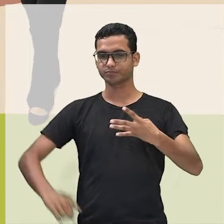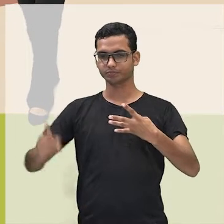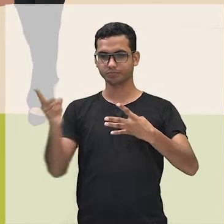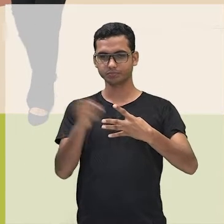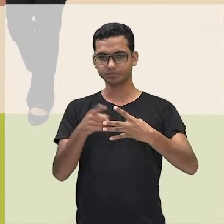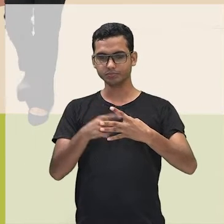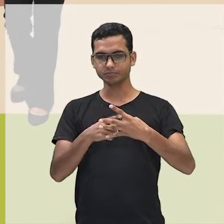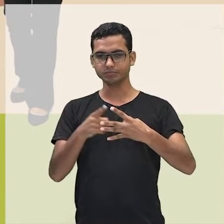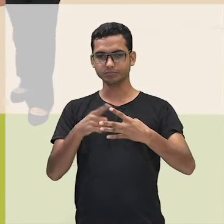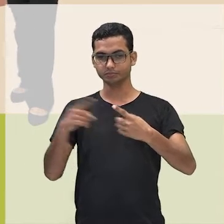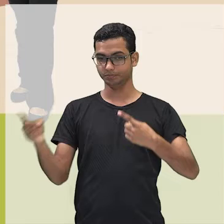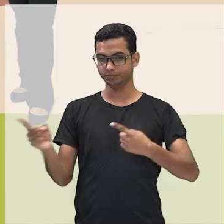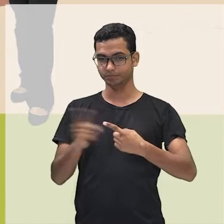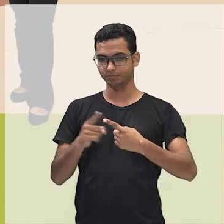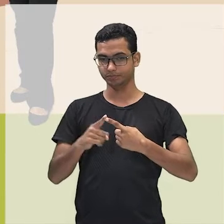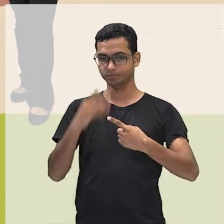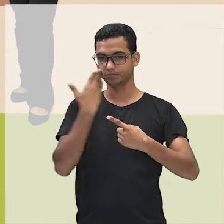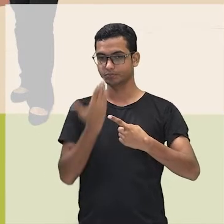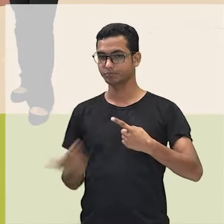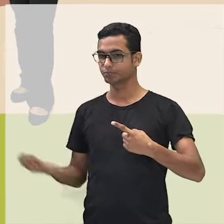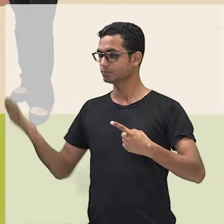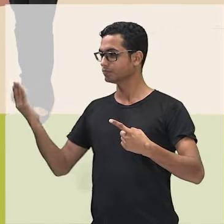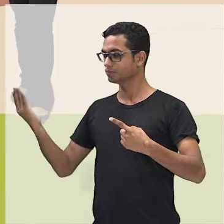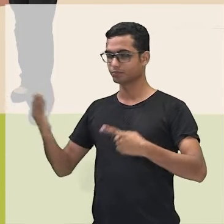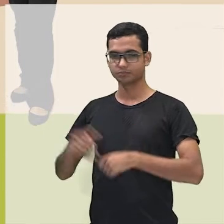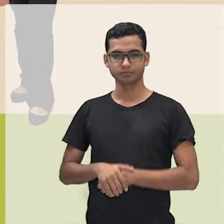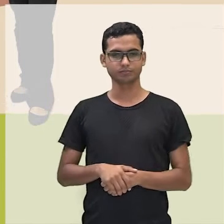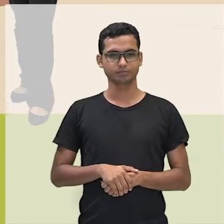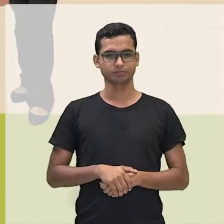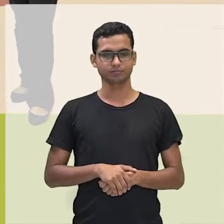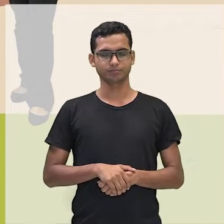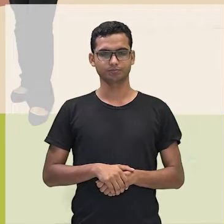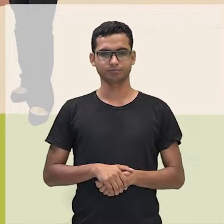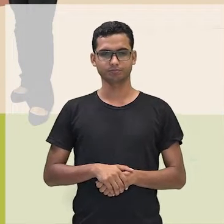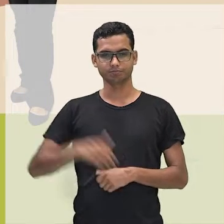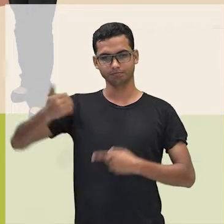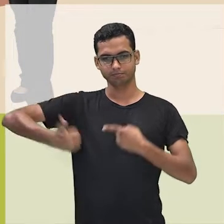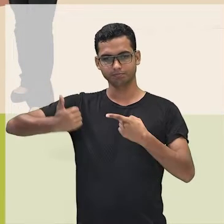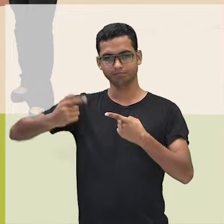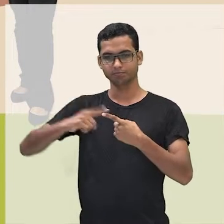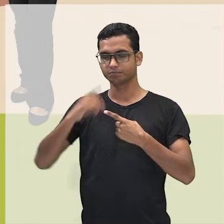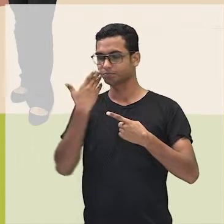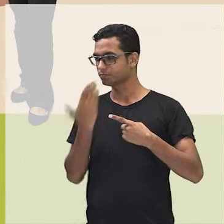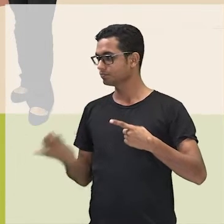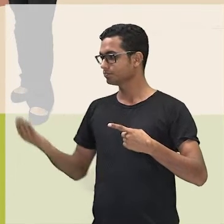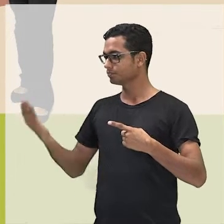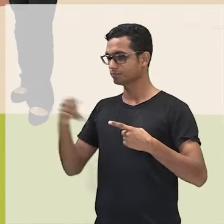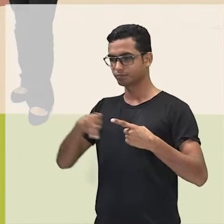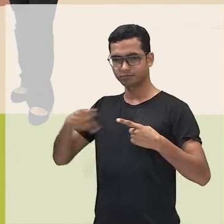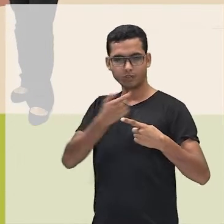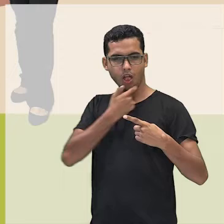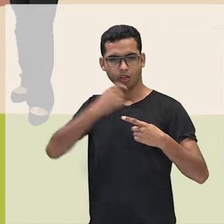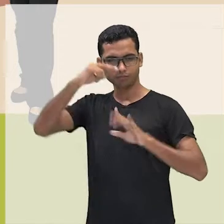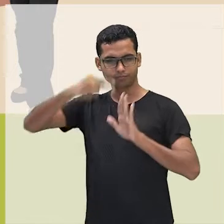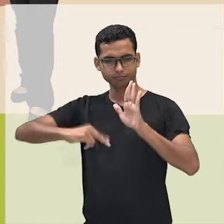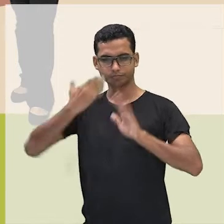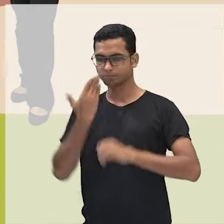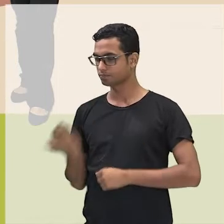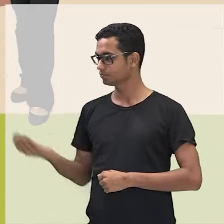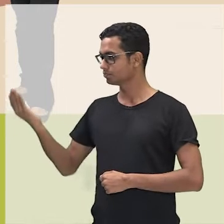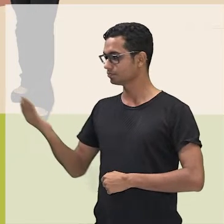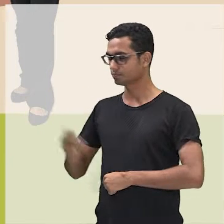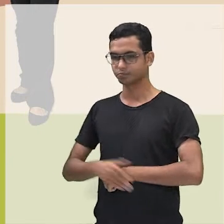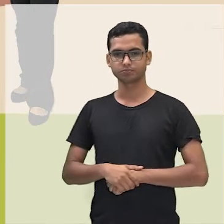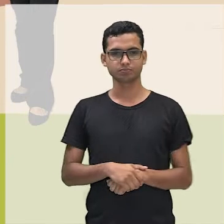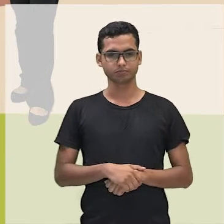observe. Então você tem aqui, ó, I know her. I know her. Eu